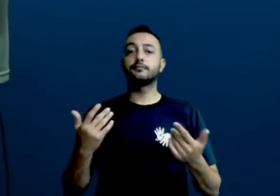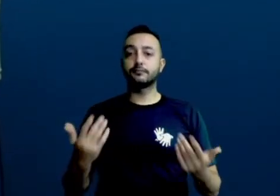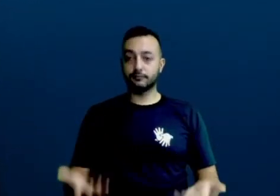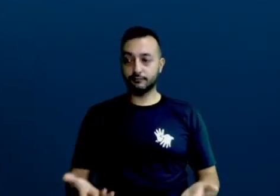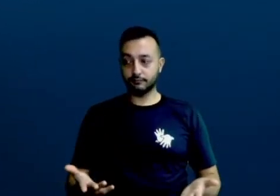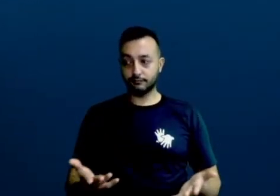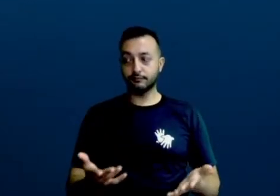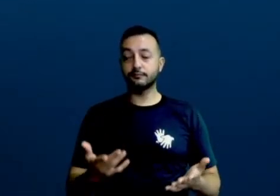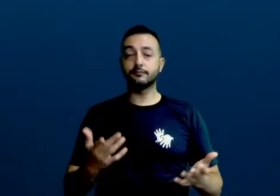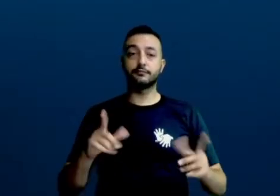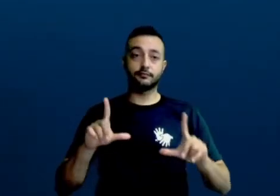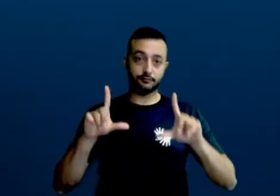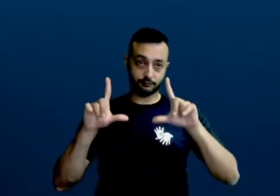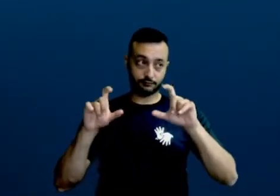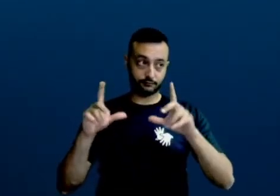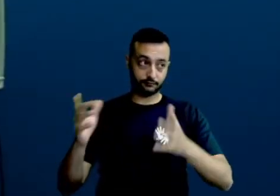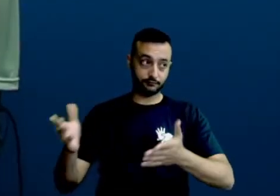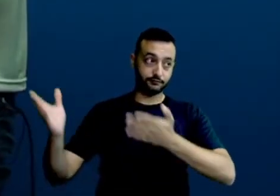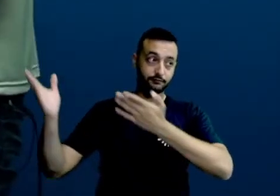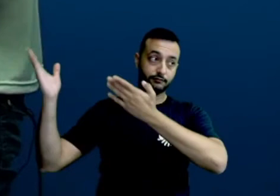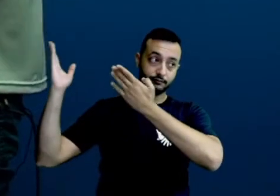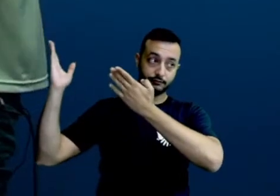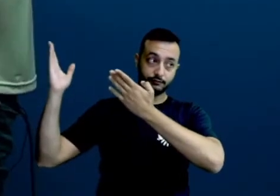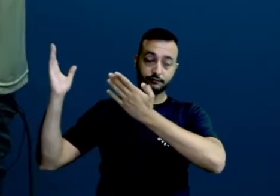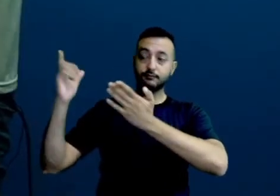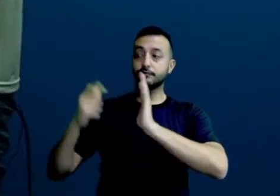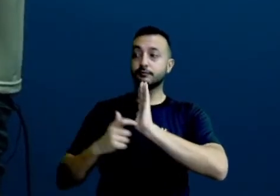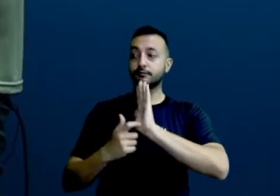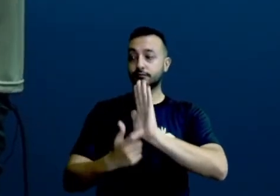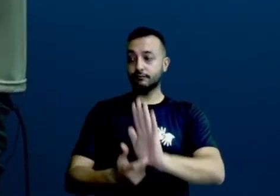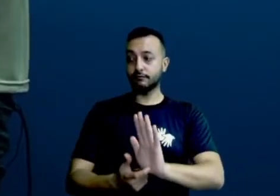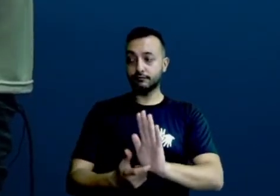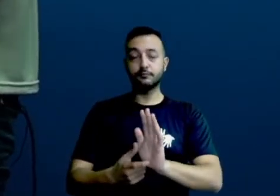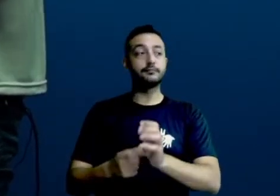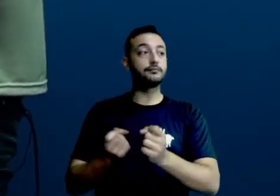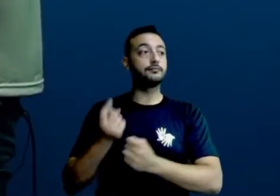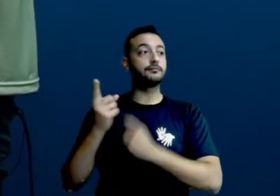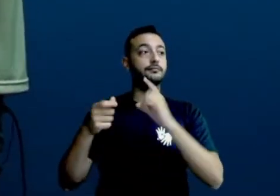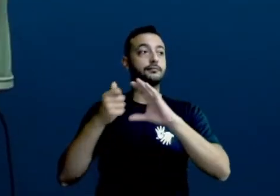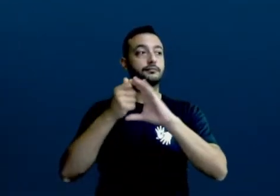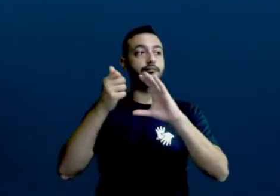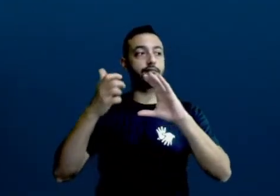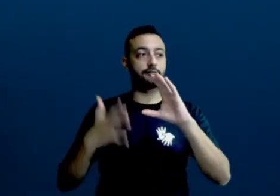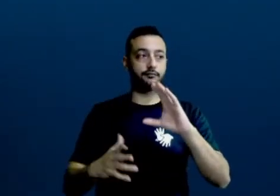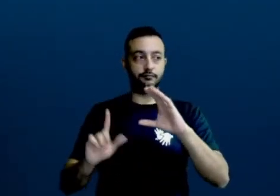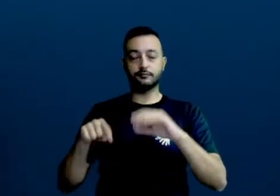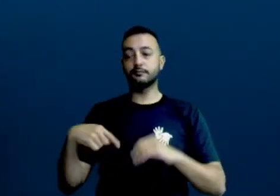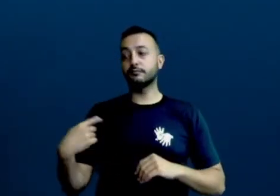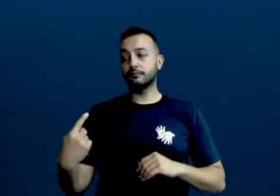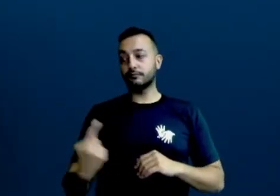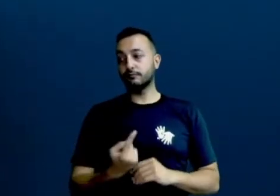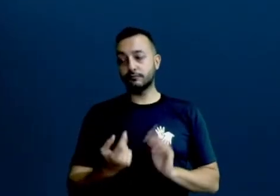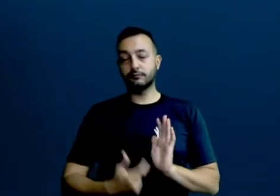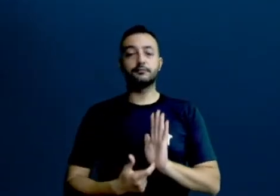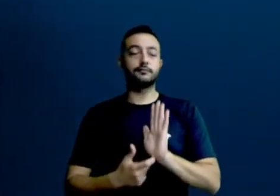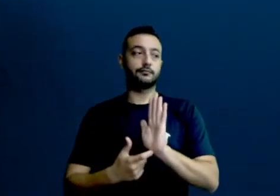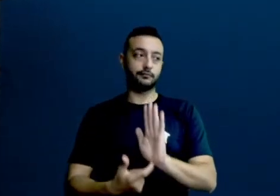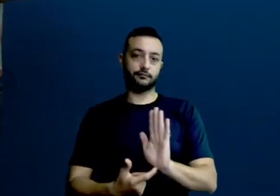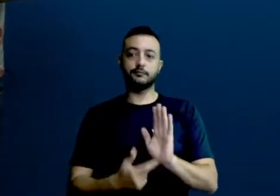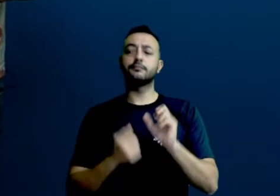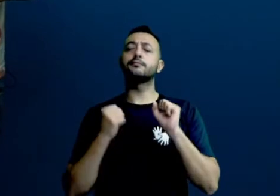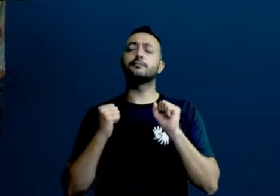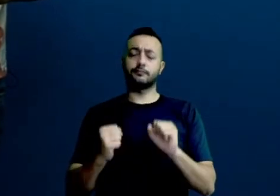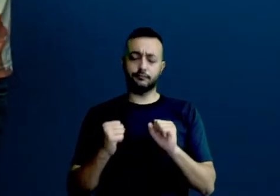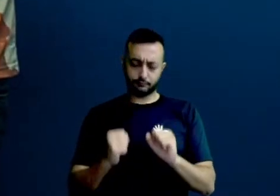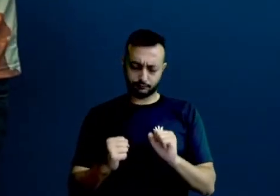é a imagem revela muito de que aos determinadas características que nós apresentamos elas